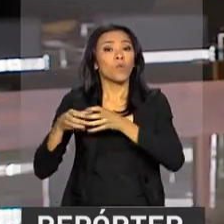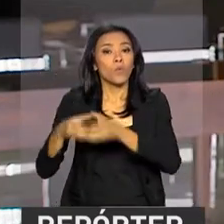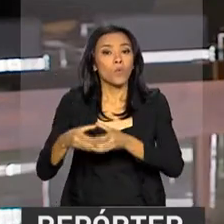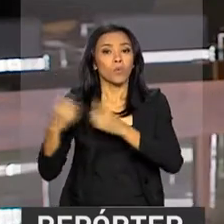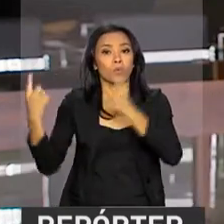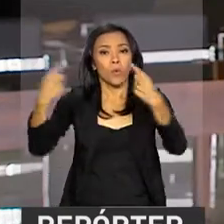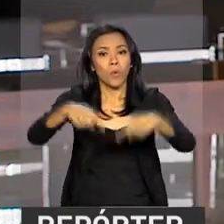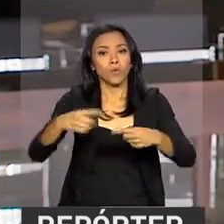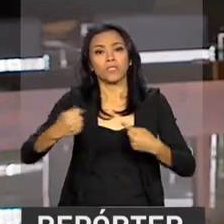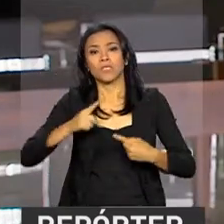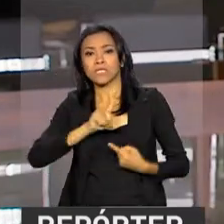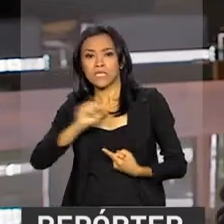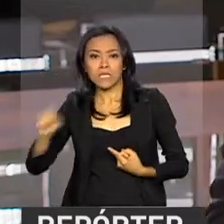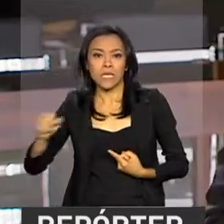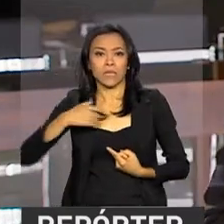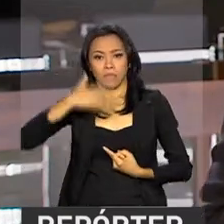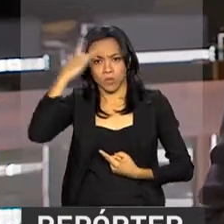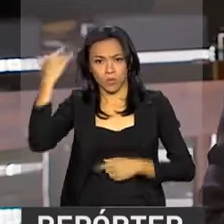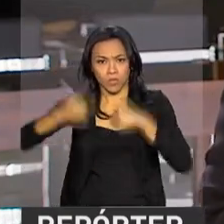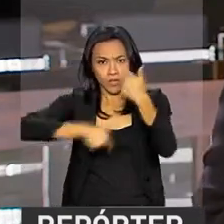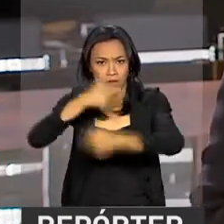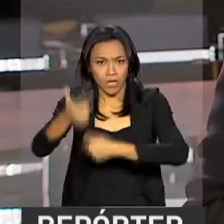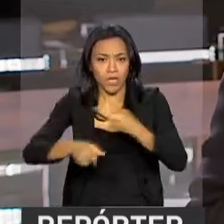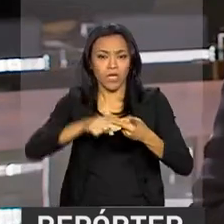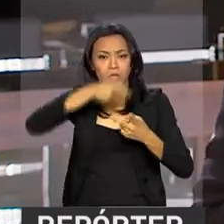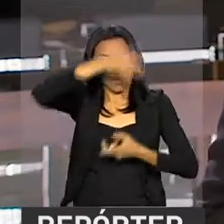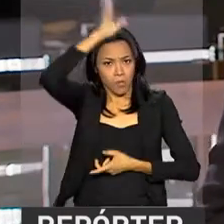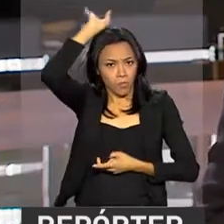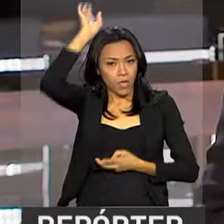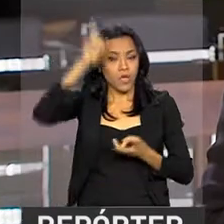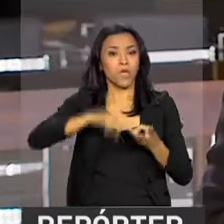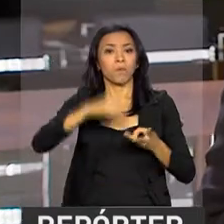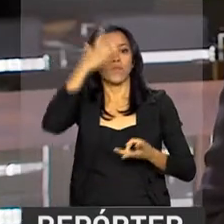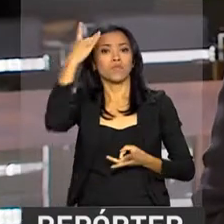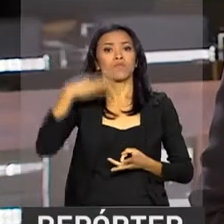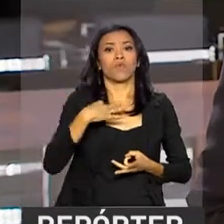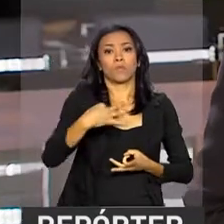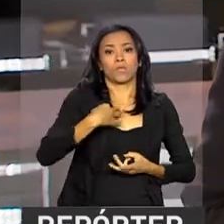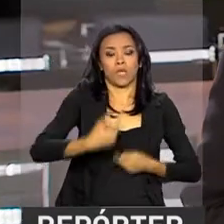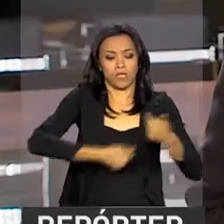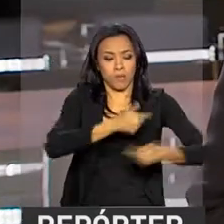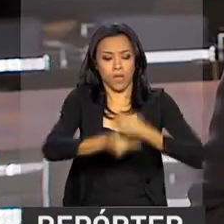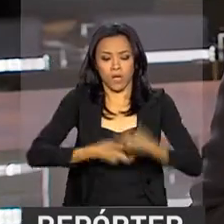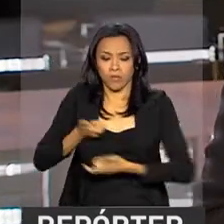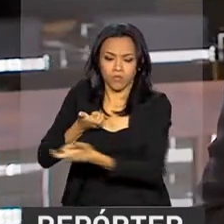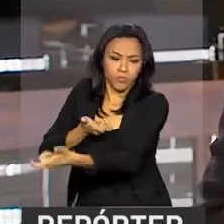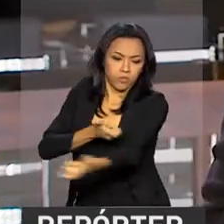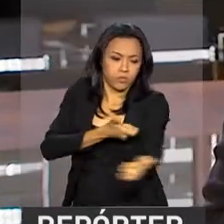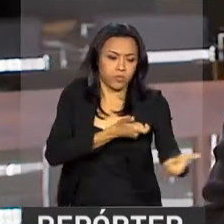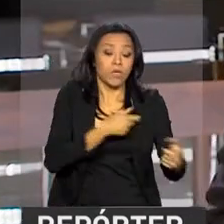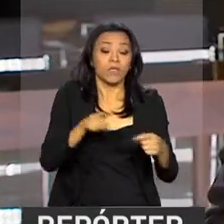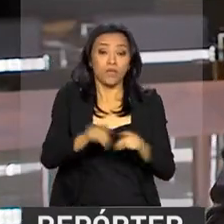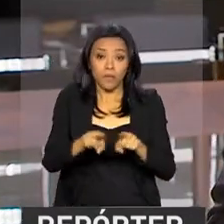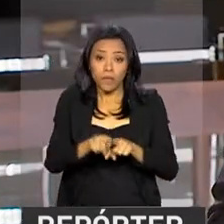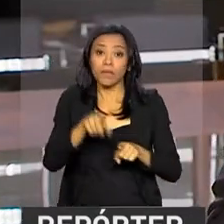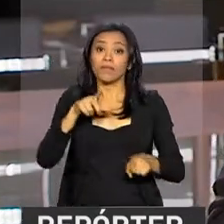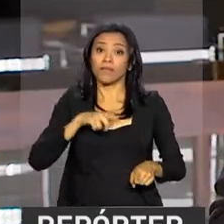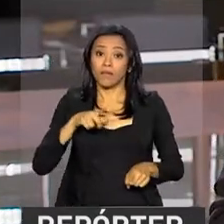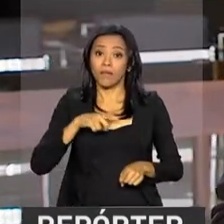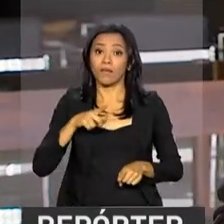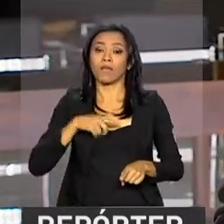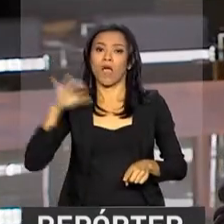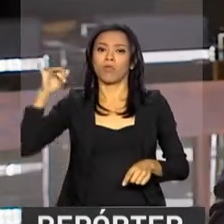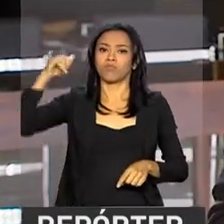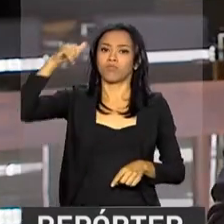cem brigadistas bombeiros e voluntários além do avião da fab thaíssa aviões-tanque do instituto